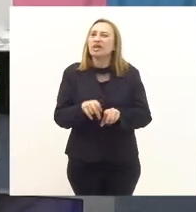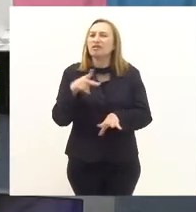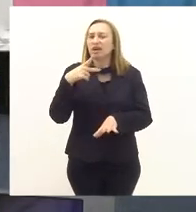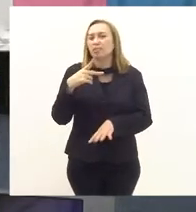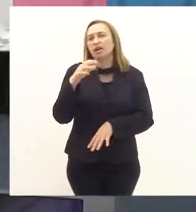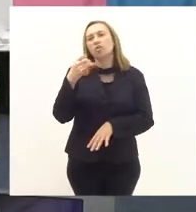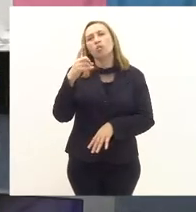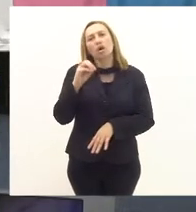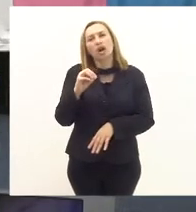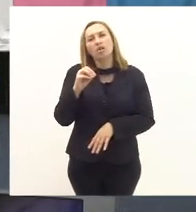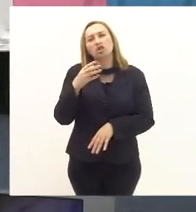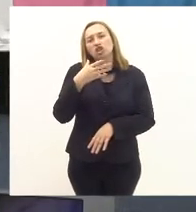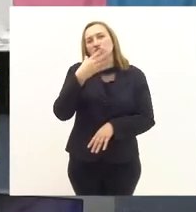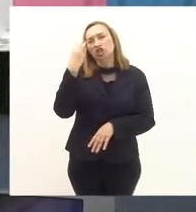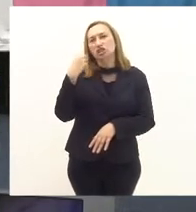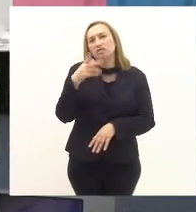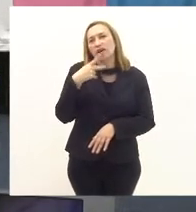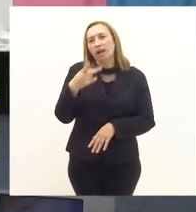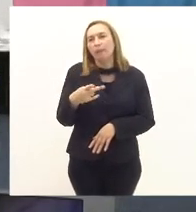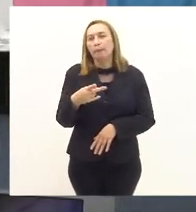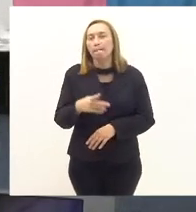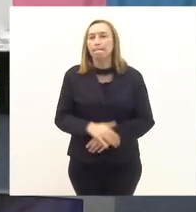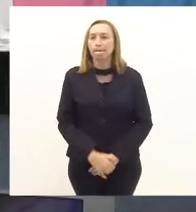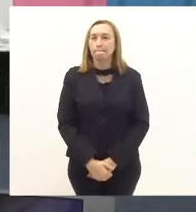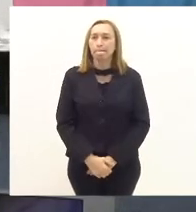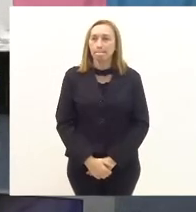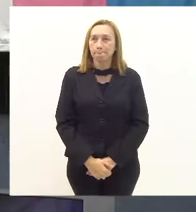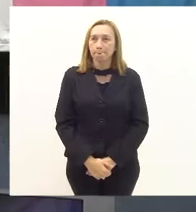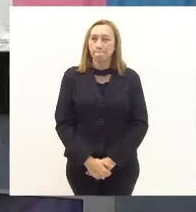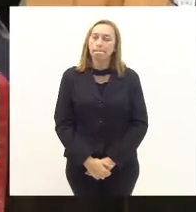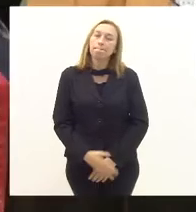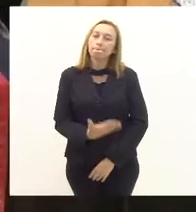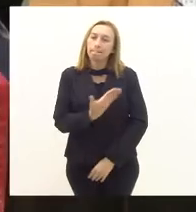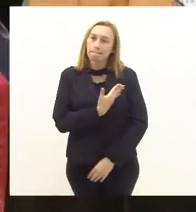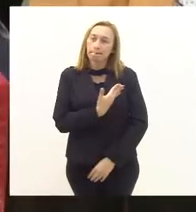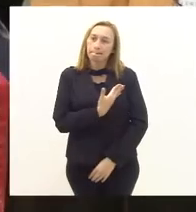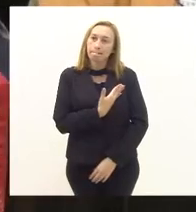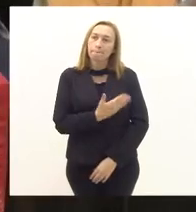Cláudio, esqueci de anunciar, que é o seguinte, uma companheira